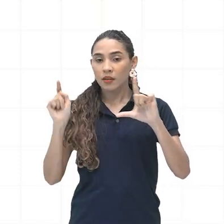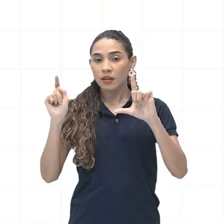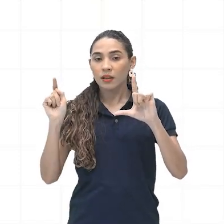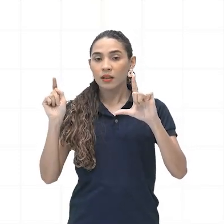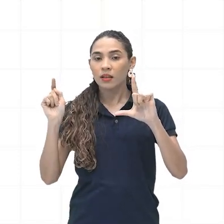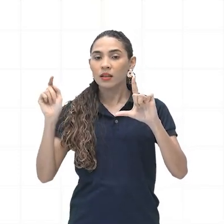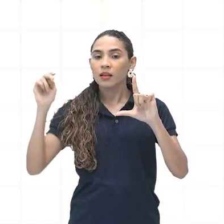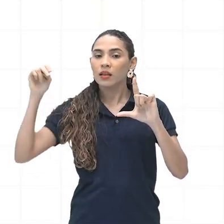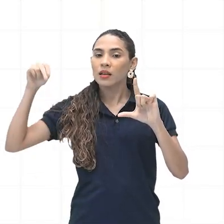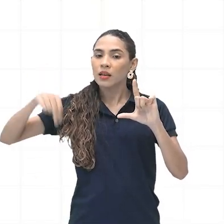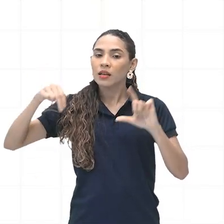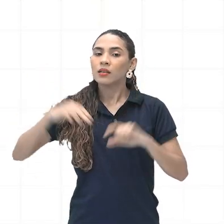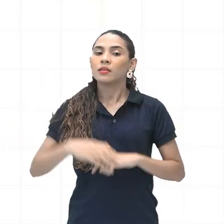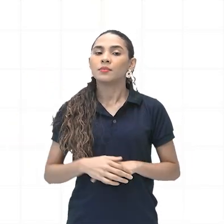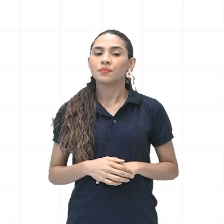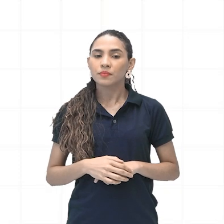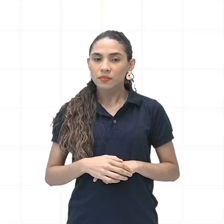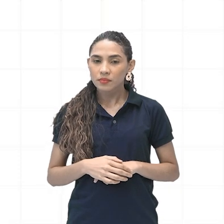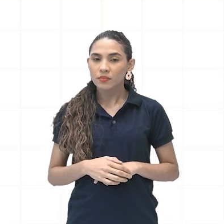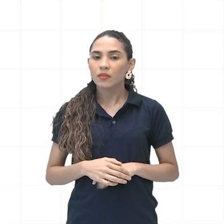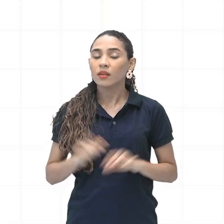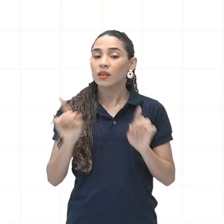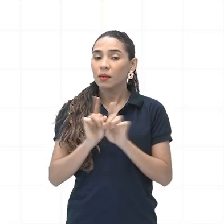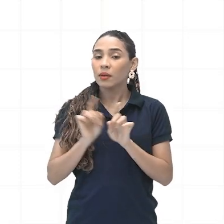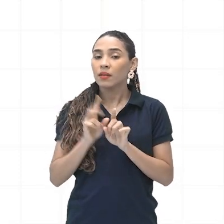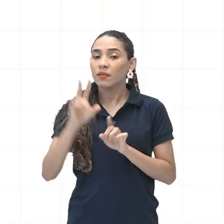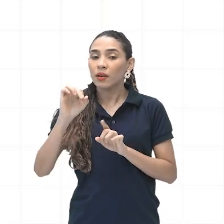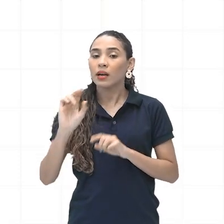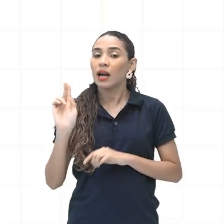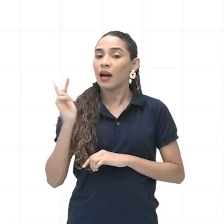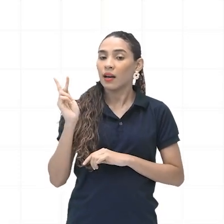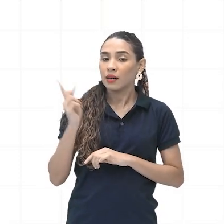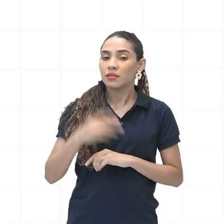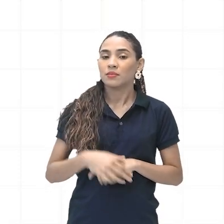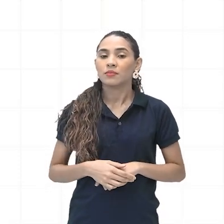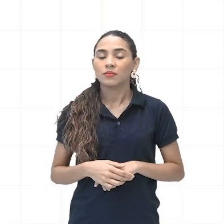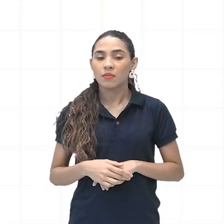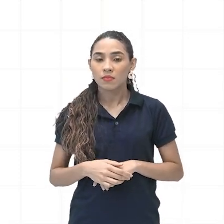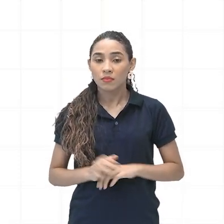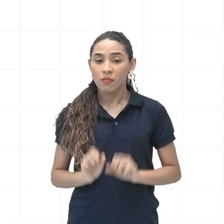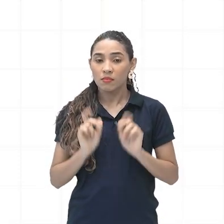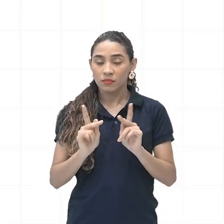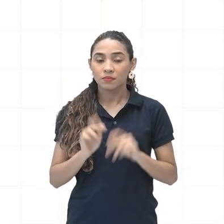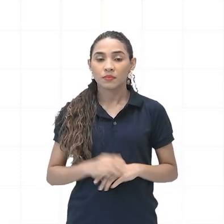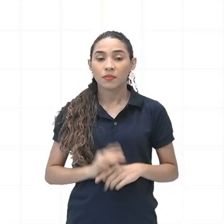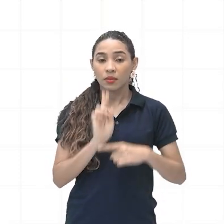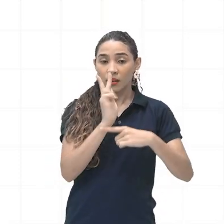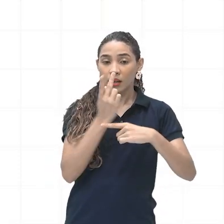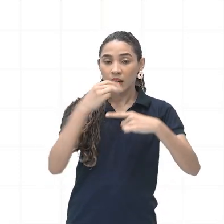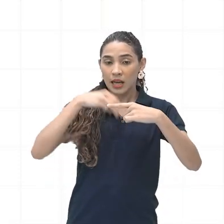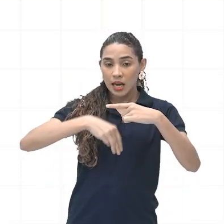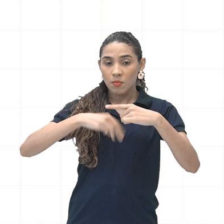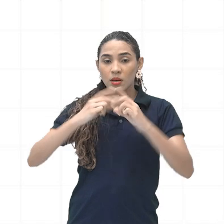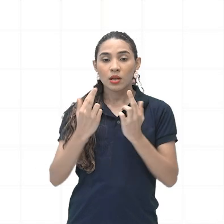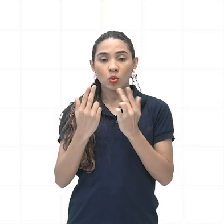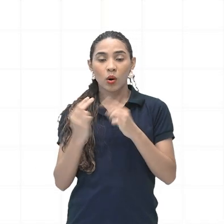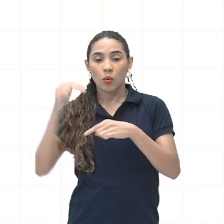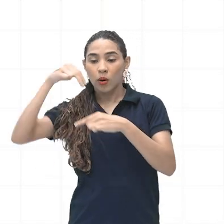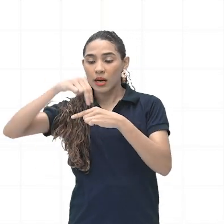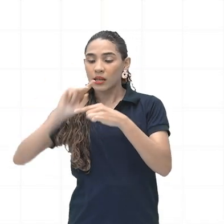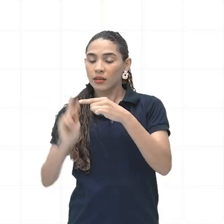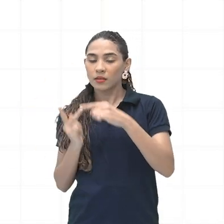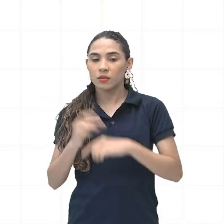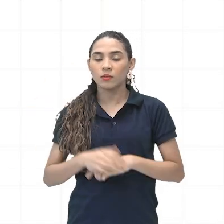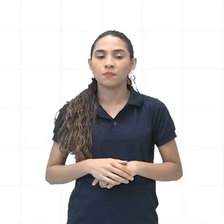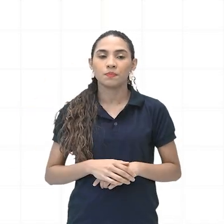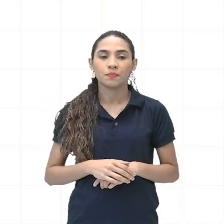assim como o N vai estar para o H. Tudo bem? E aqui, ó, posso